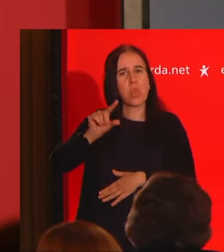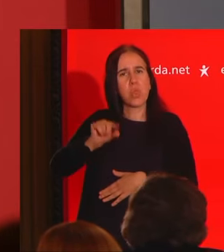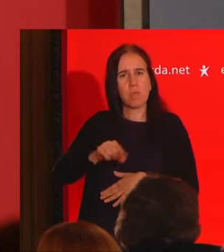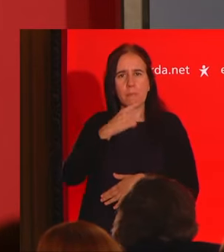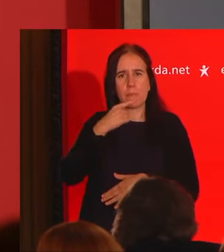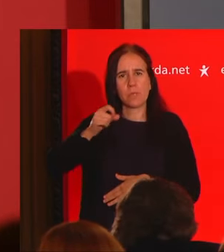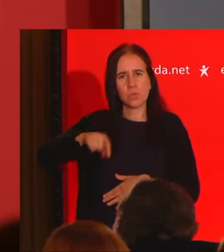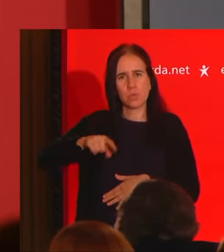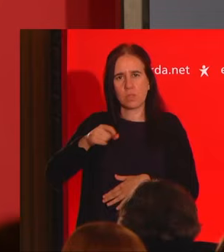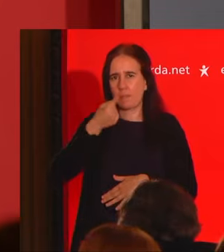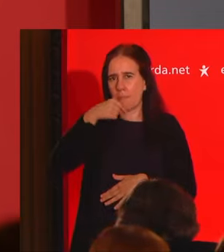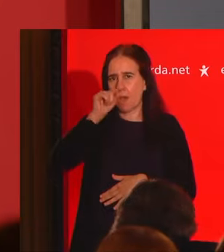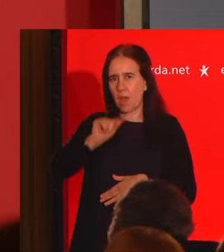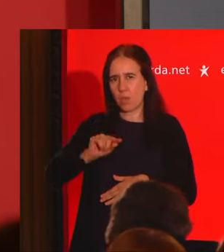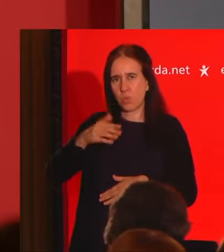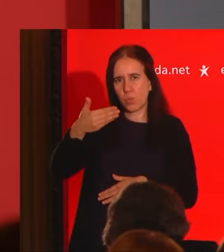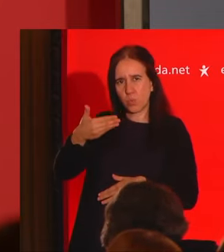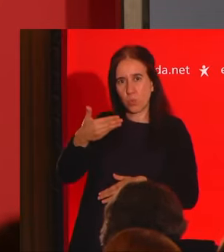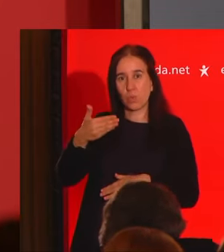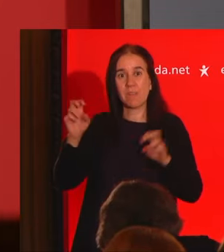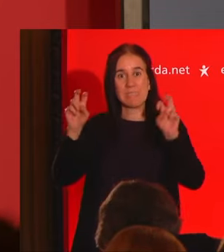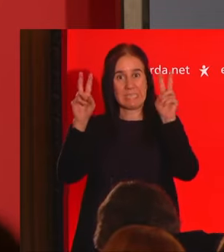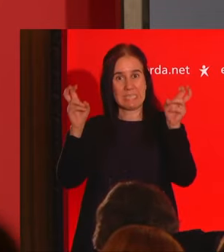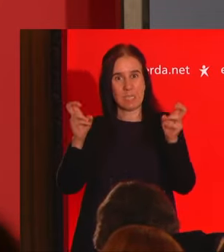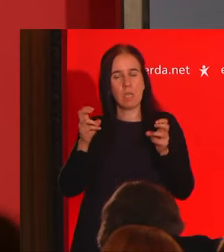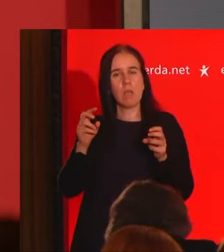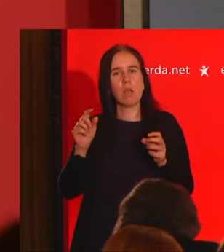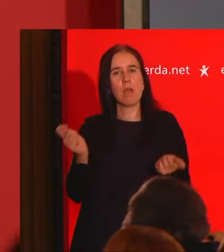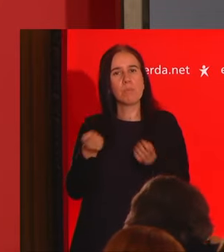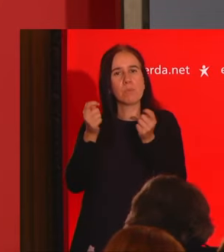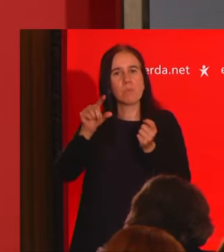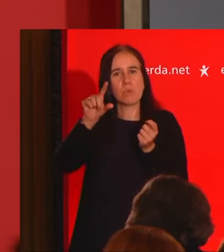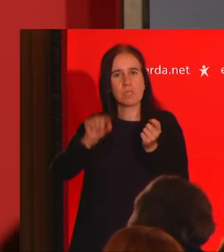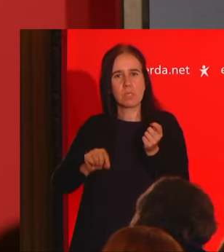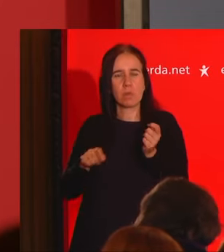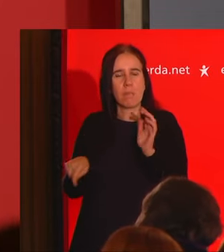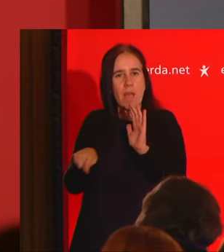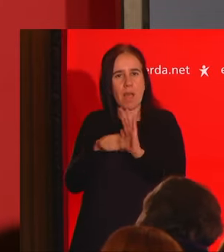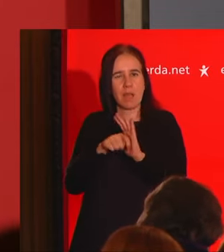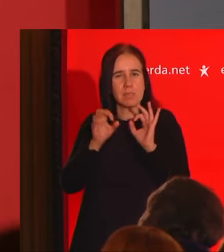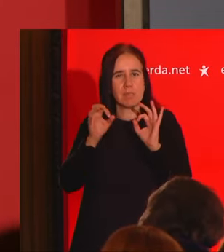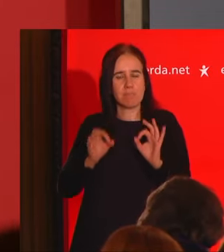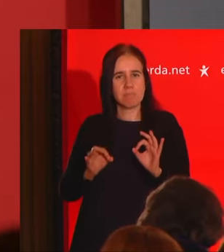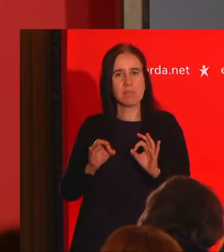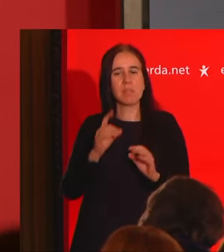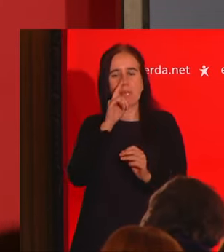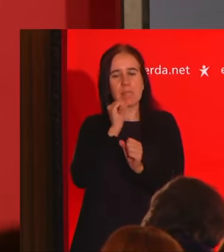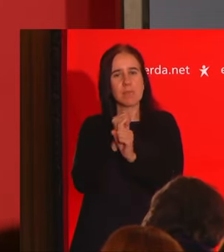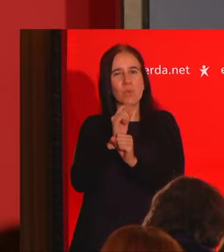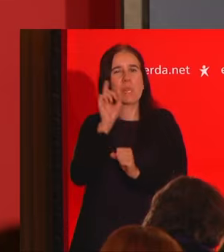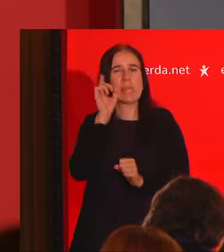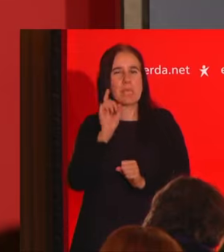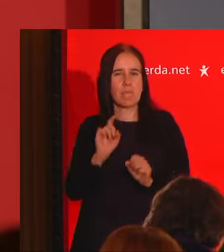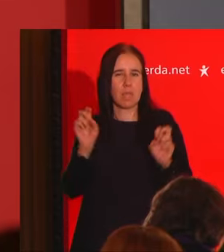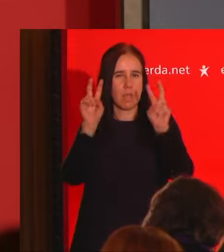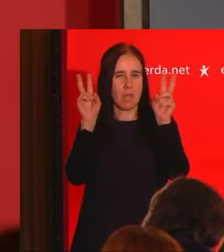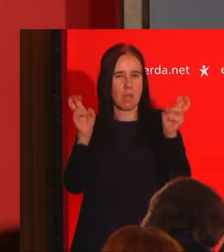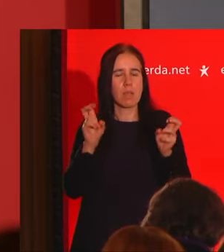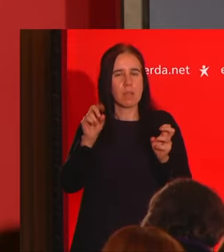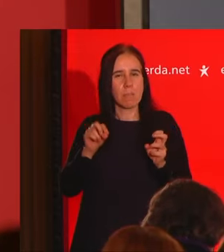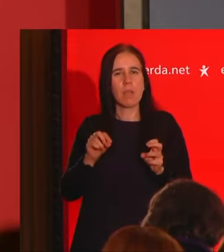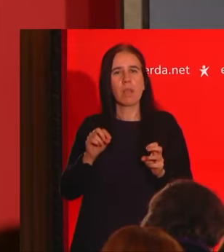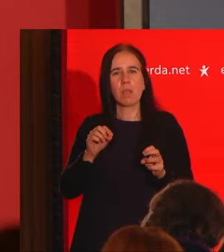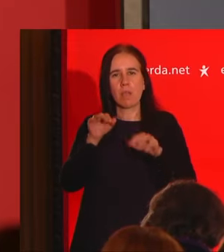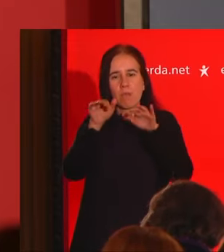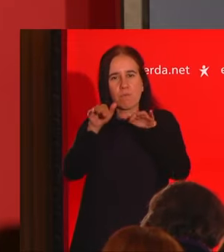do 1º de Maio. A promoção que foi simultaneamente uma provocação vil ao Dia do Trabalhador e um assalto aos fornecedores